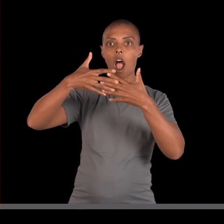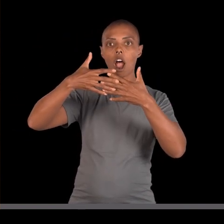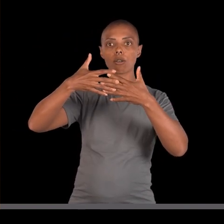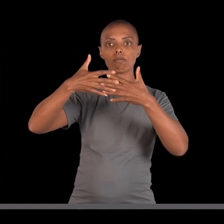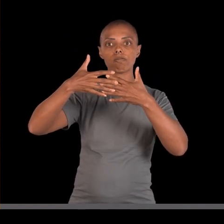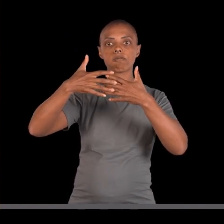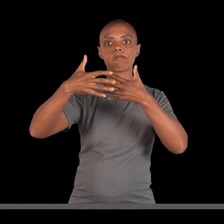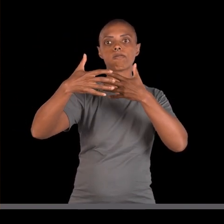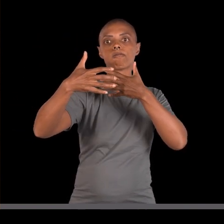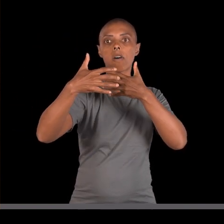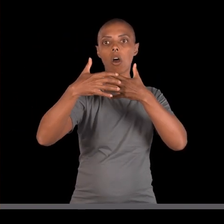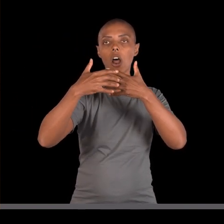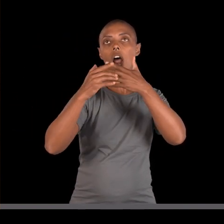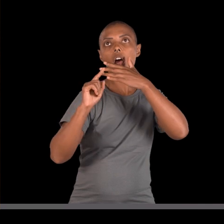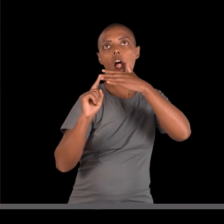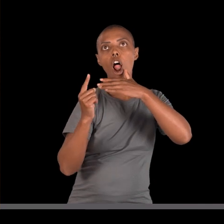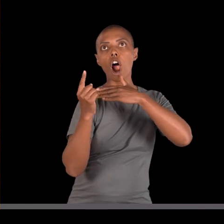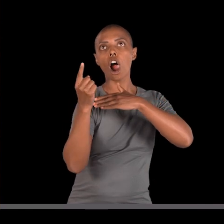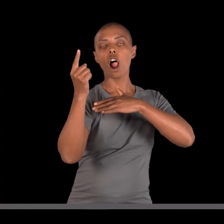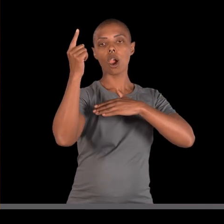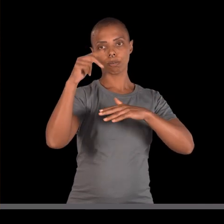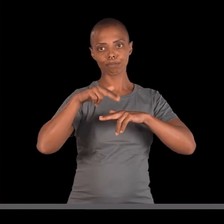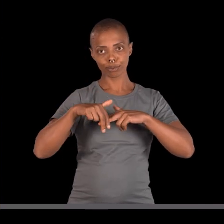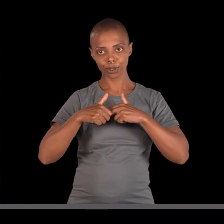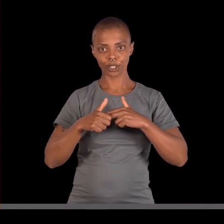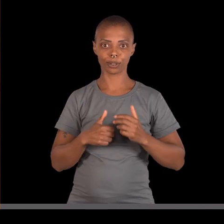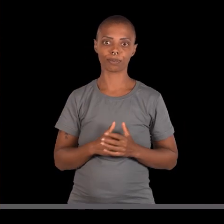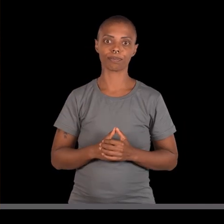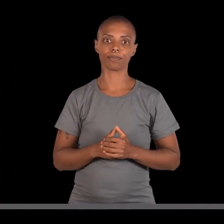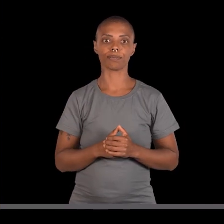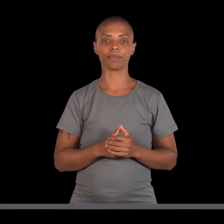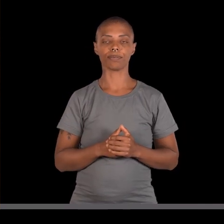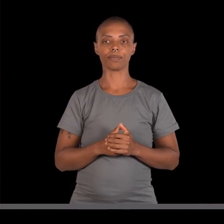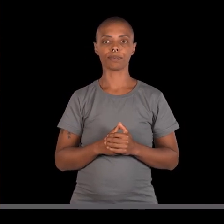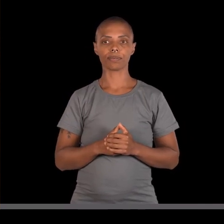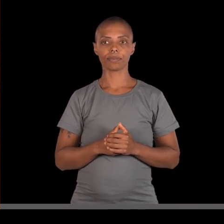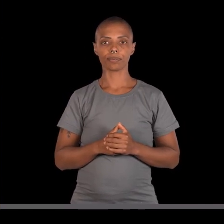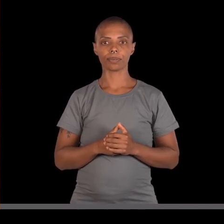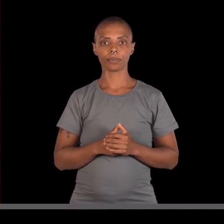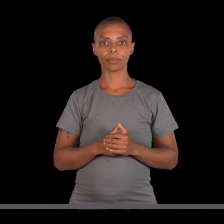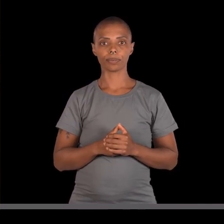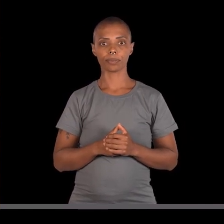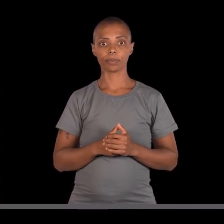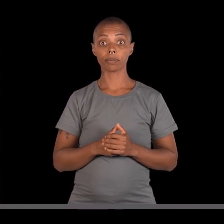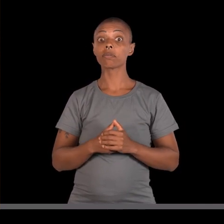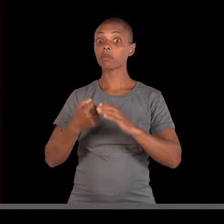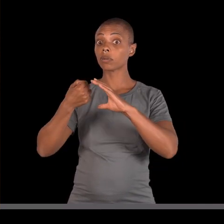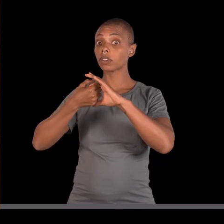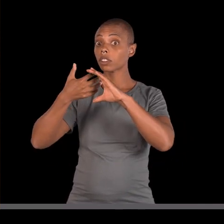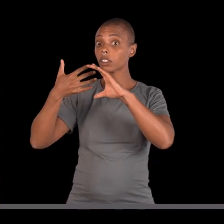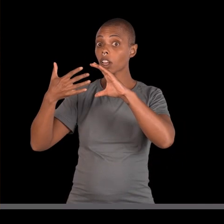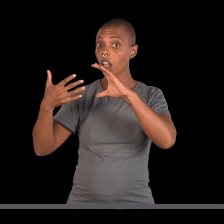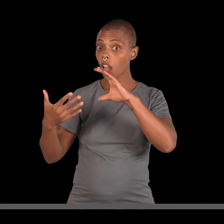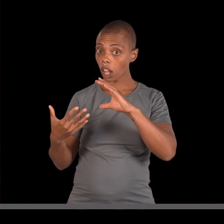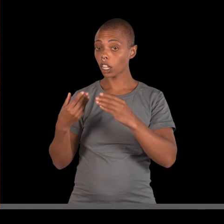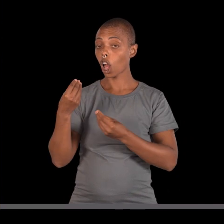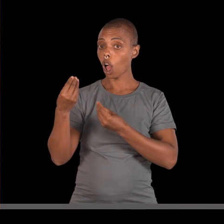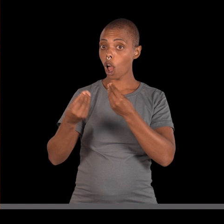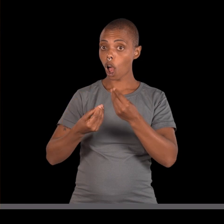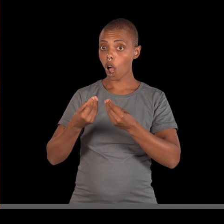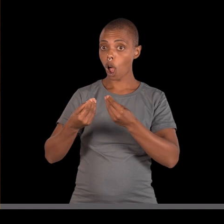entre a placa passiva do Nazca com a placa sul-americana, placa norte-americana.